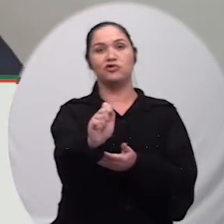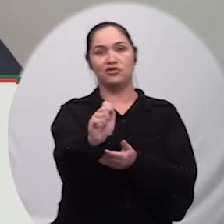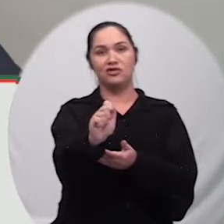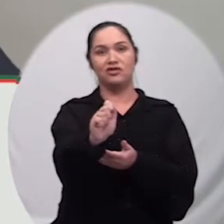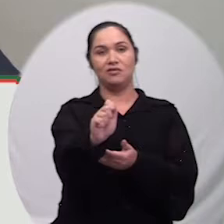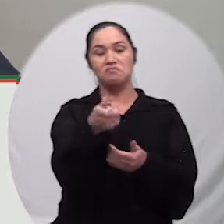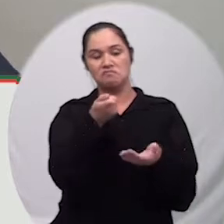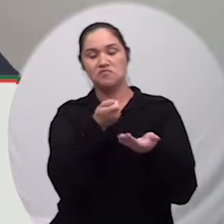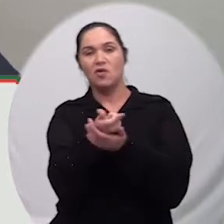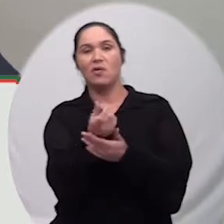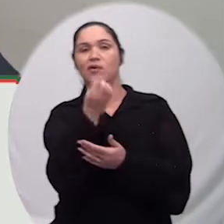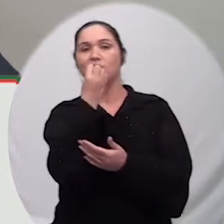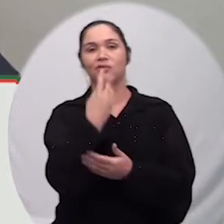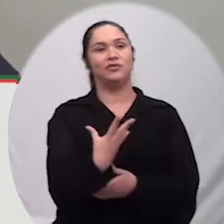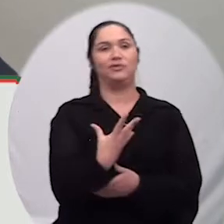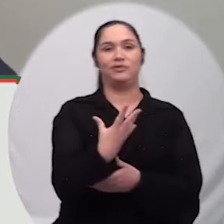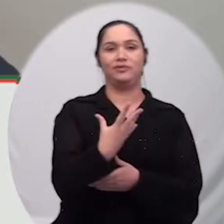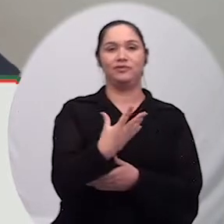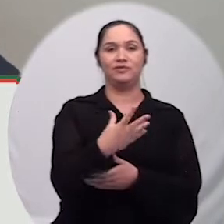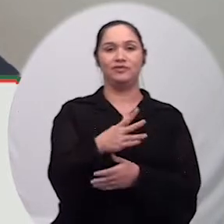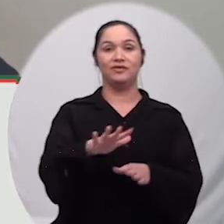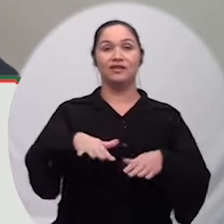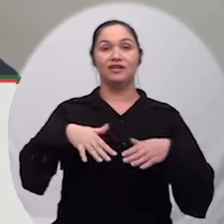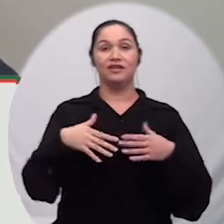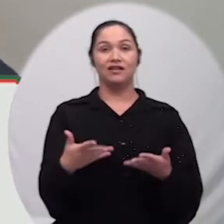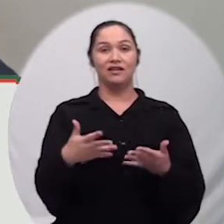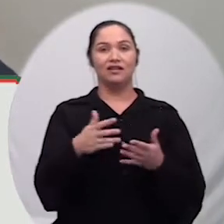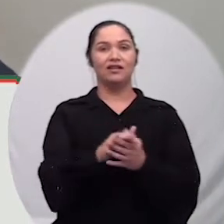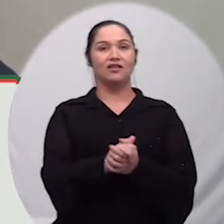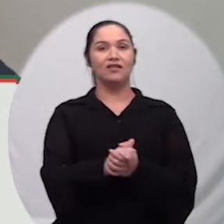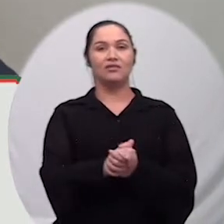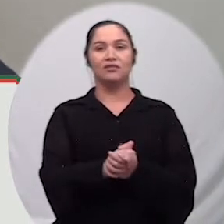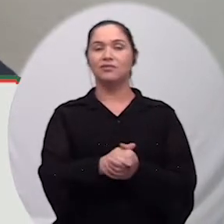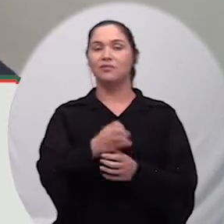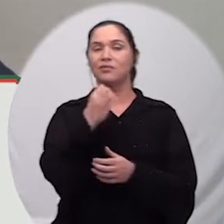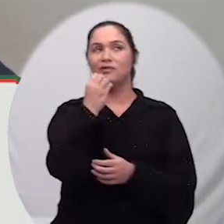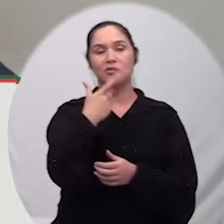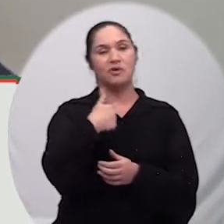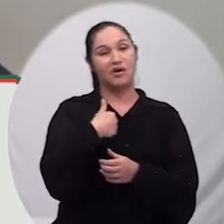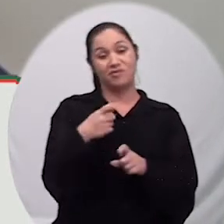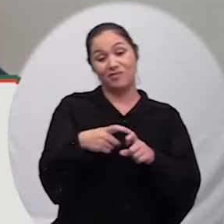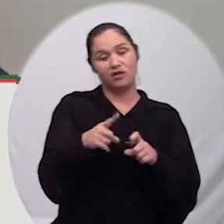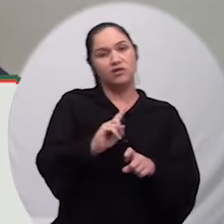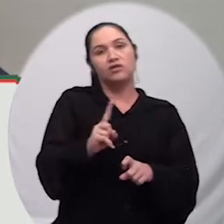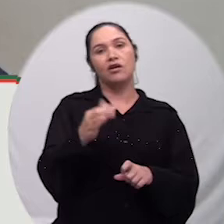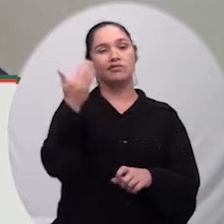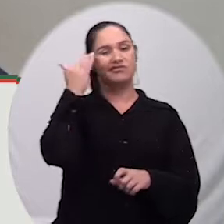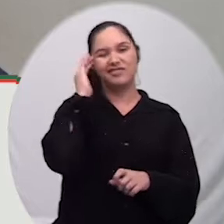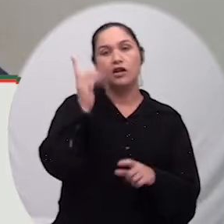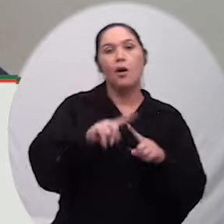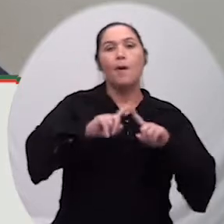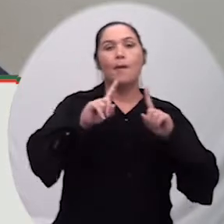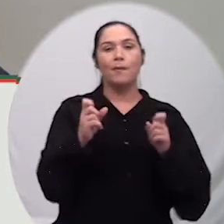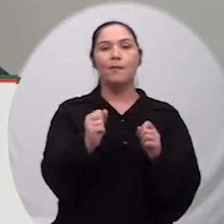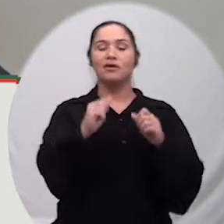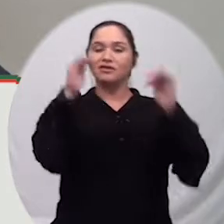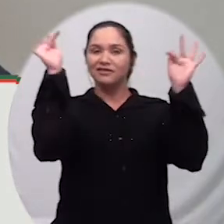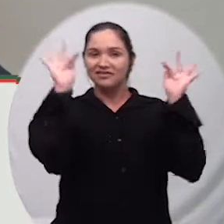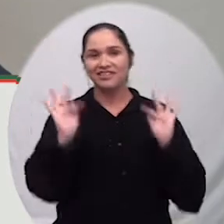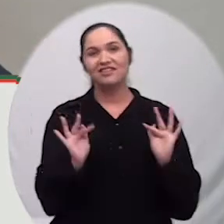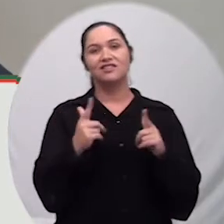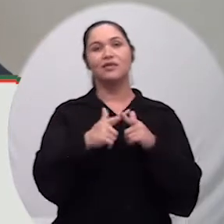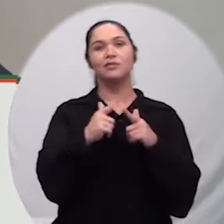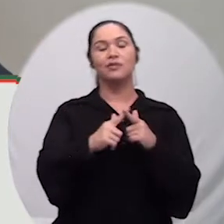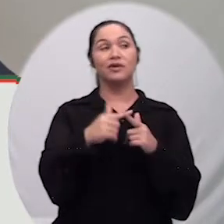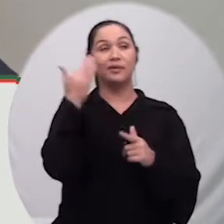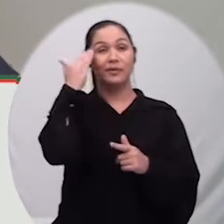vai contribuir, não precisa cortar o bebê. Então, eu não sou médico, mas eu fico contente porque vai